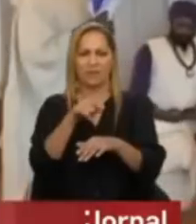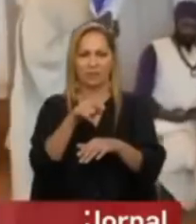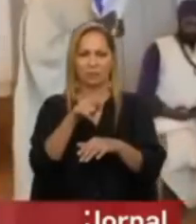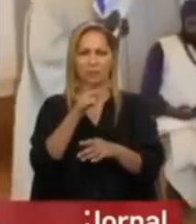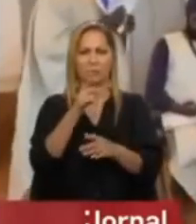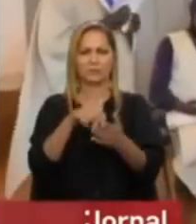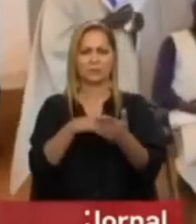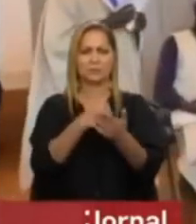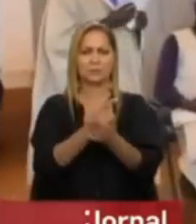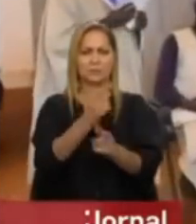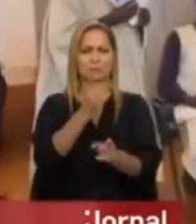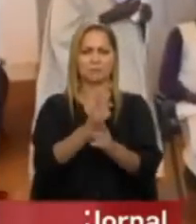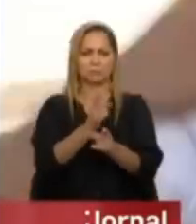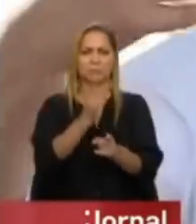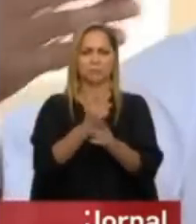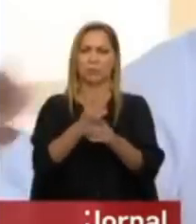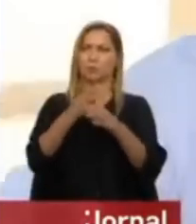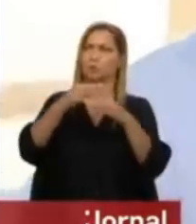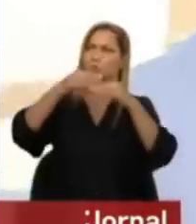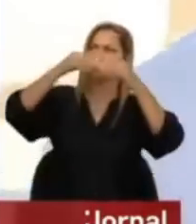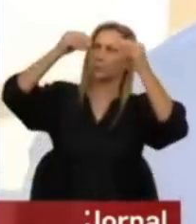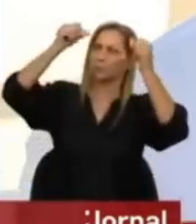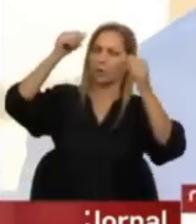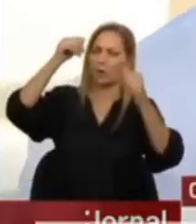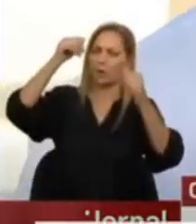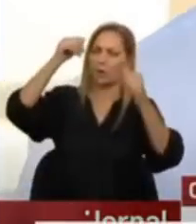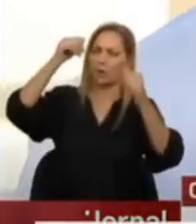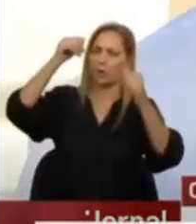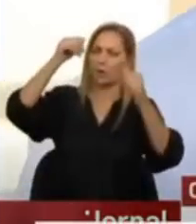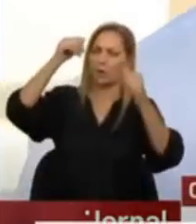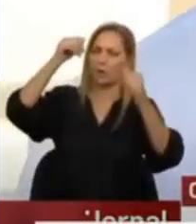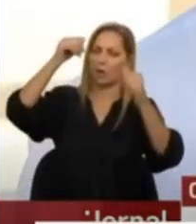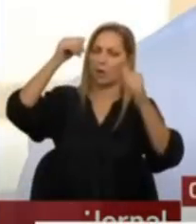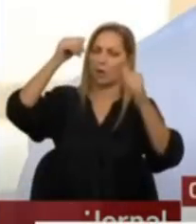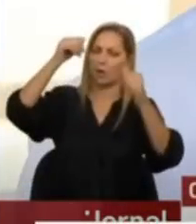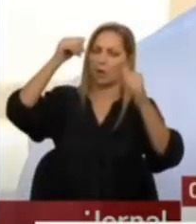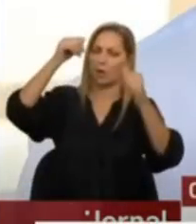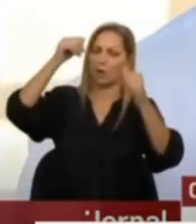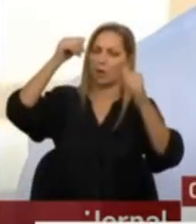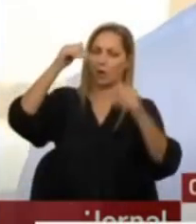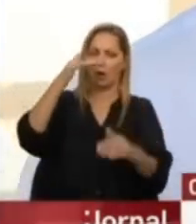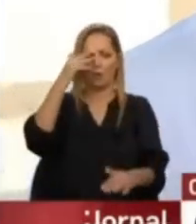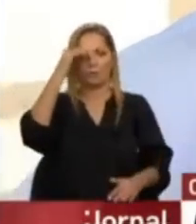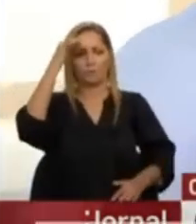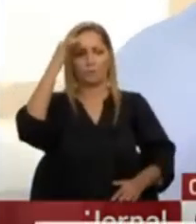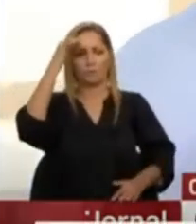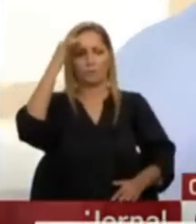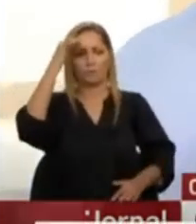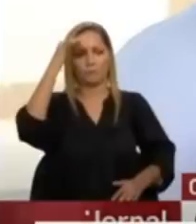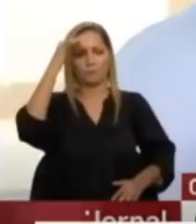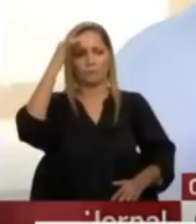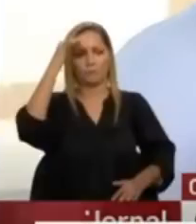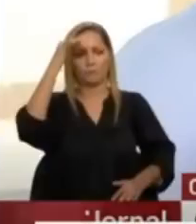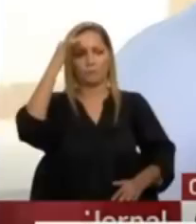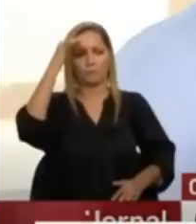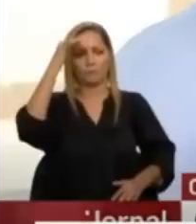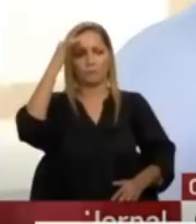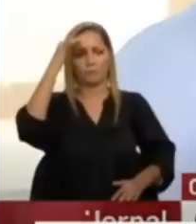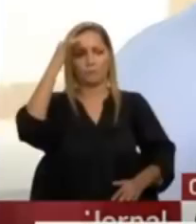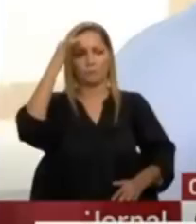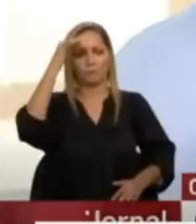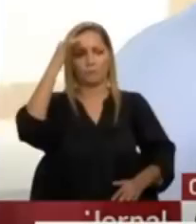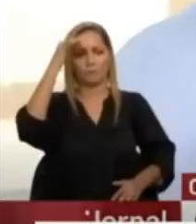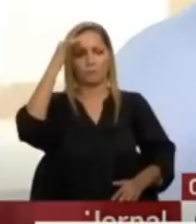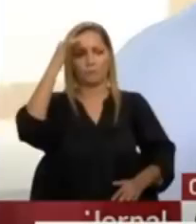portanto, numa abordagem espiritual, filosófica. Não, ouça, não tenho nada contra si, até se calhar estamos do